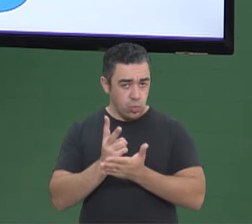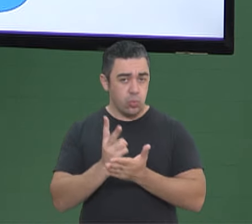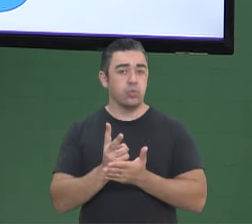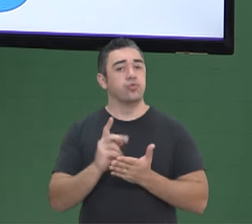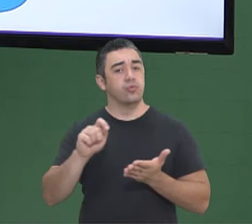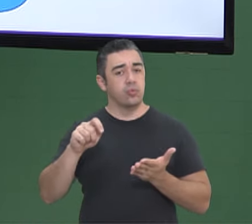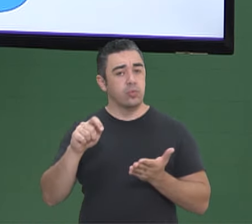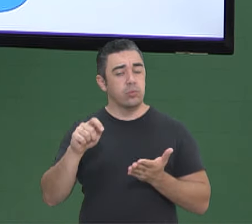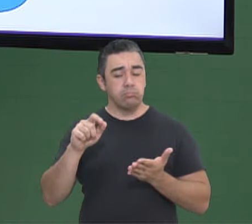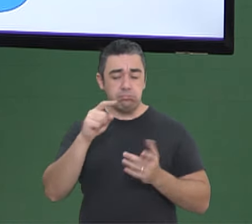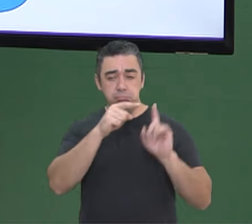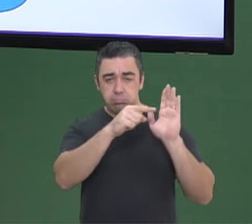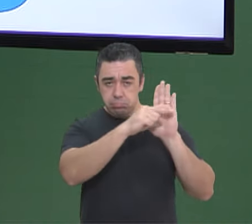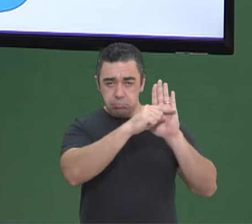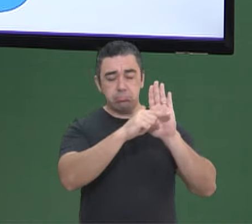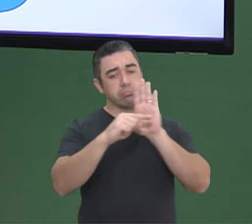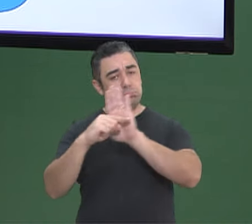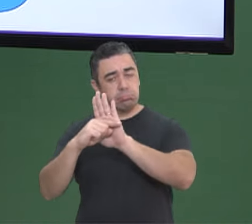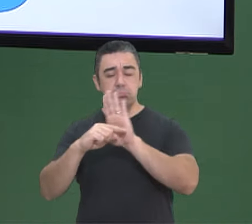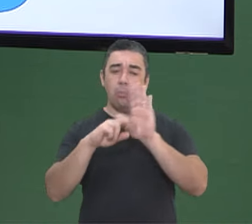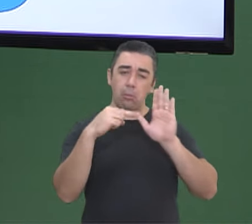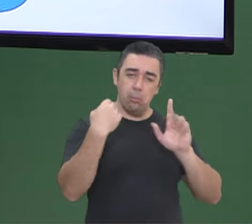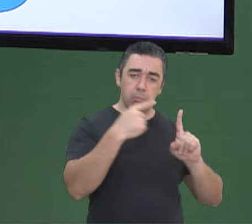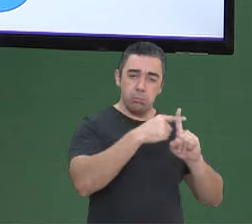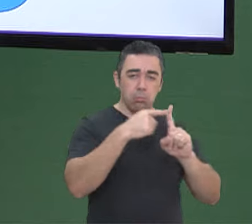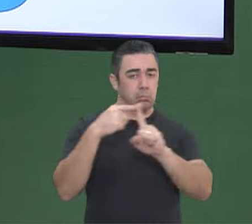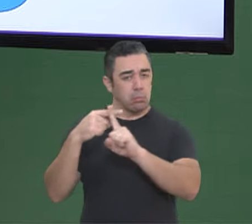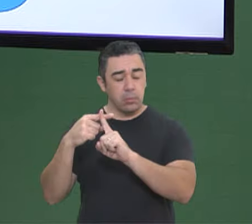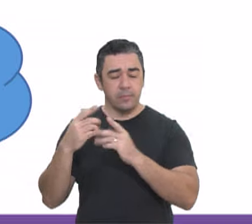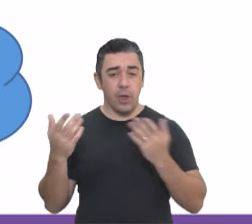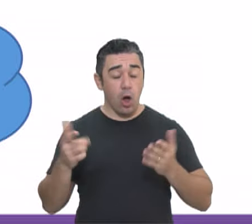verifica as respostas. Uns minutinhos aí para vocês pensarem.